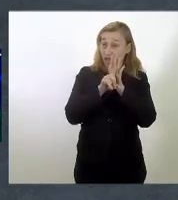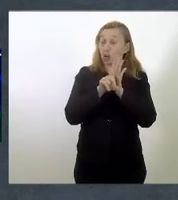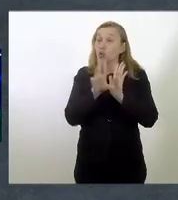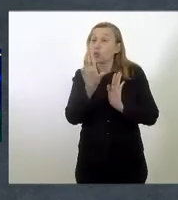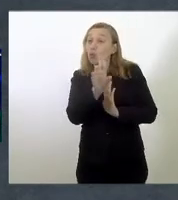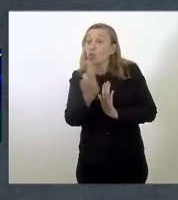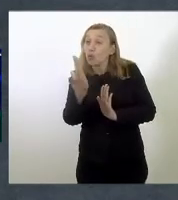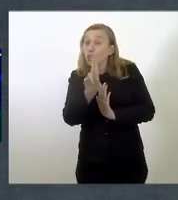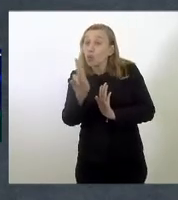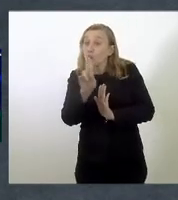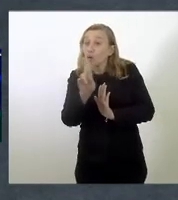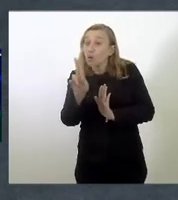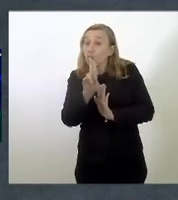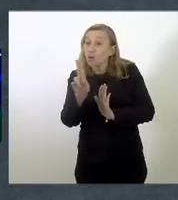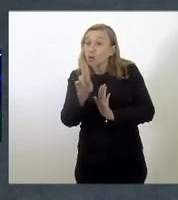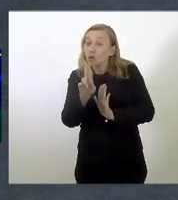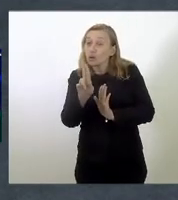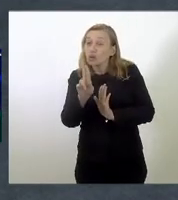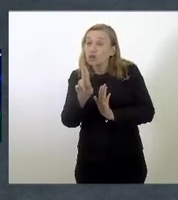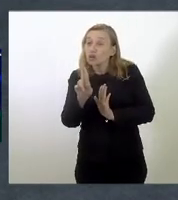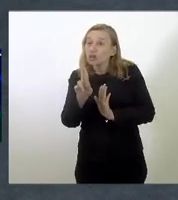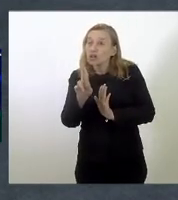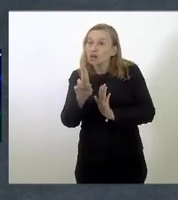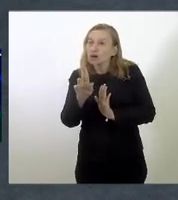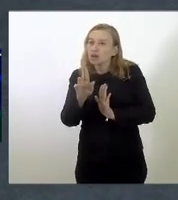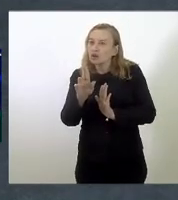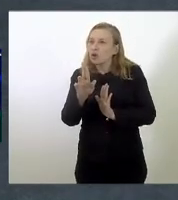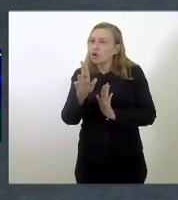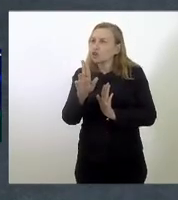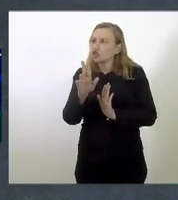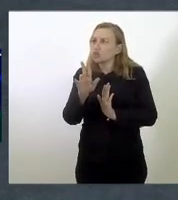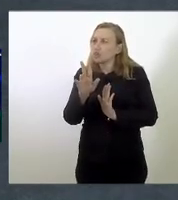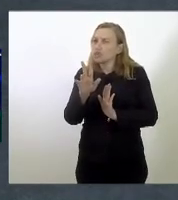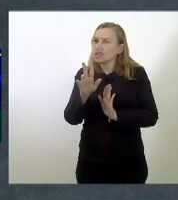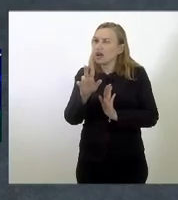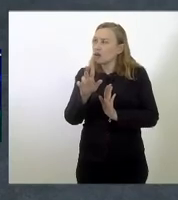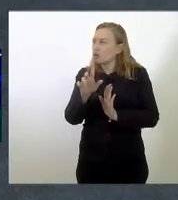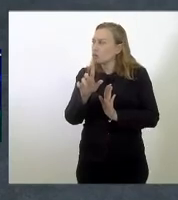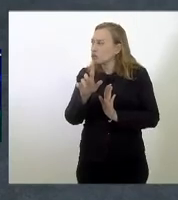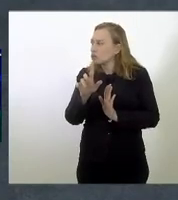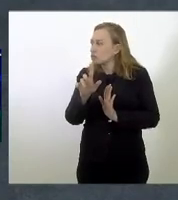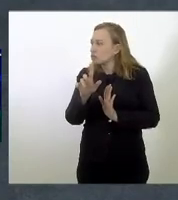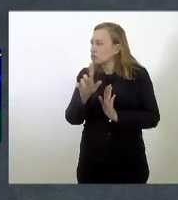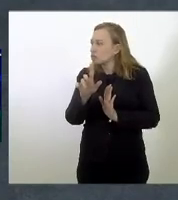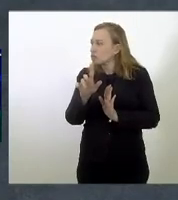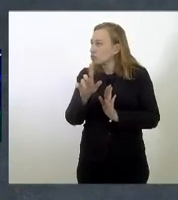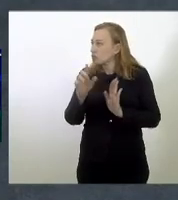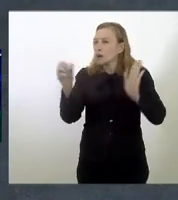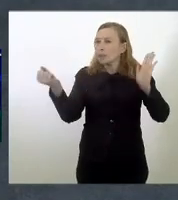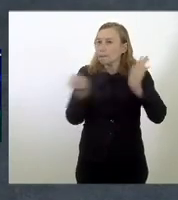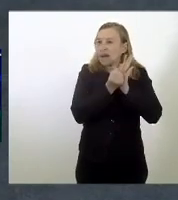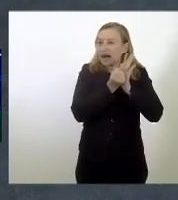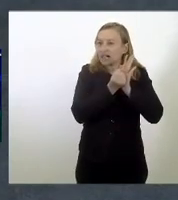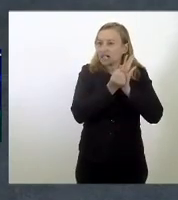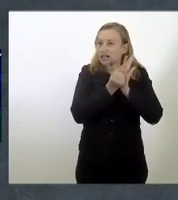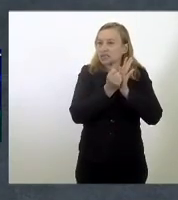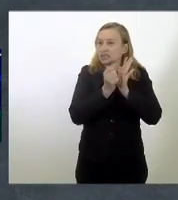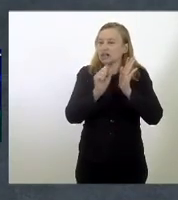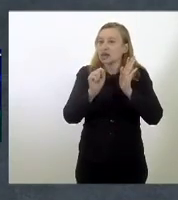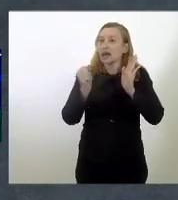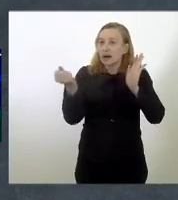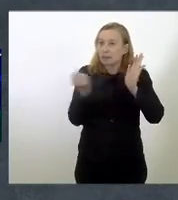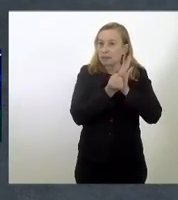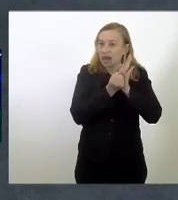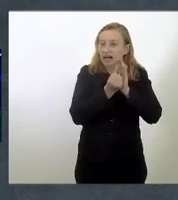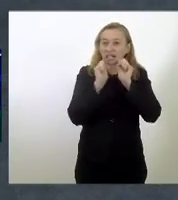nome e o logotipo da Alerj, porque o nosso prédio não tem como as pessoas que